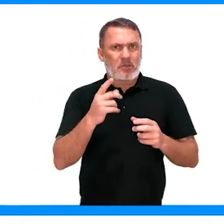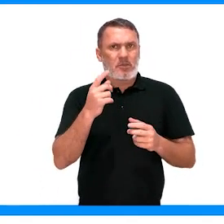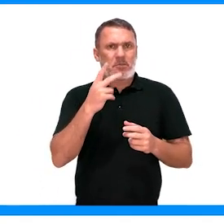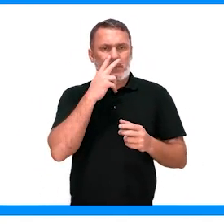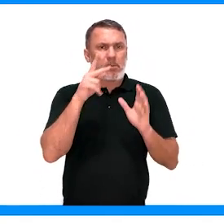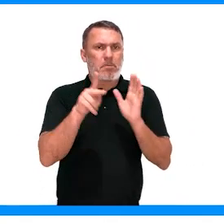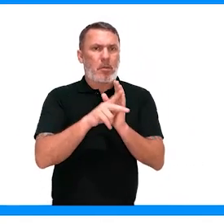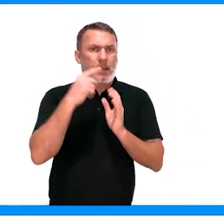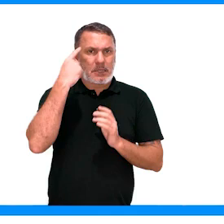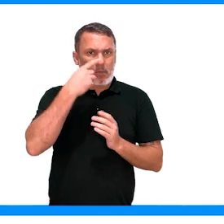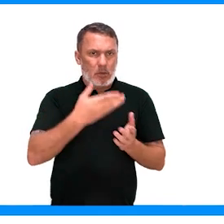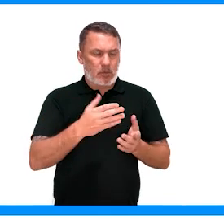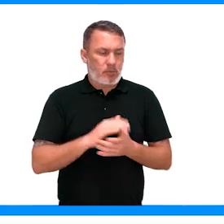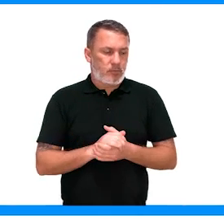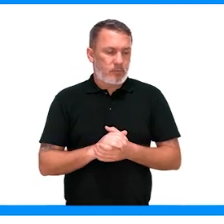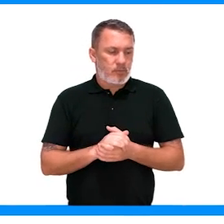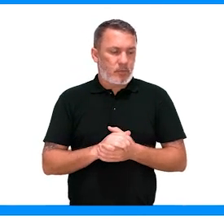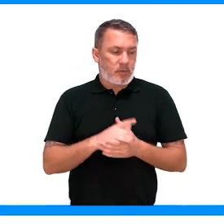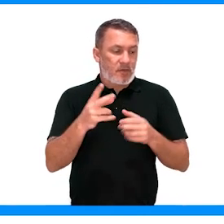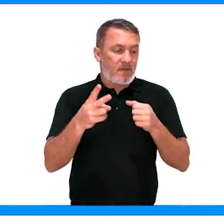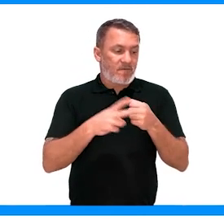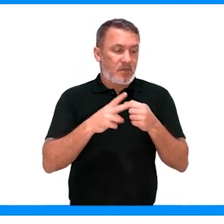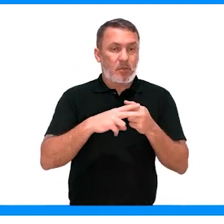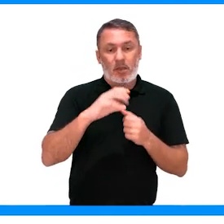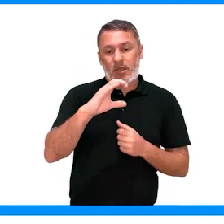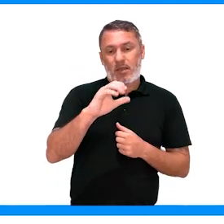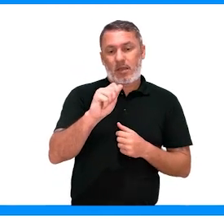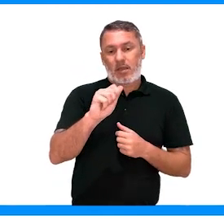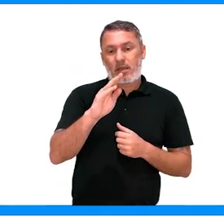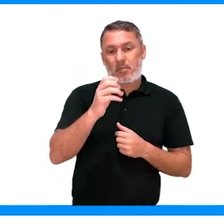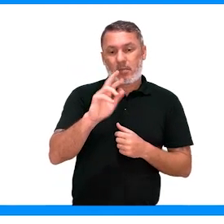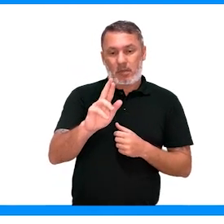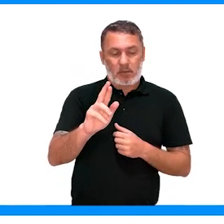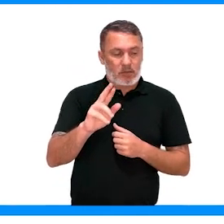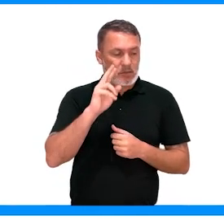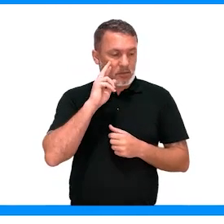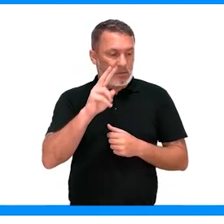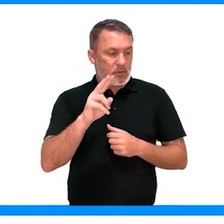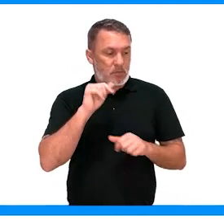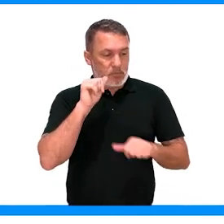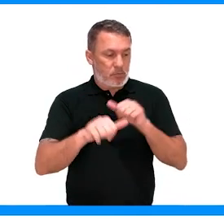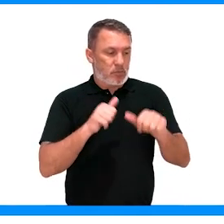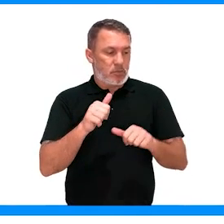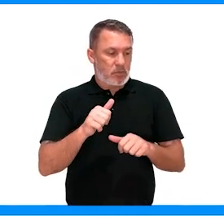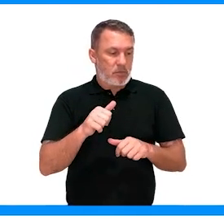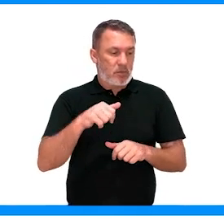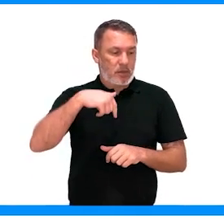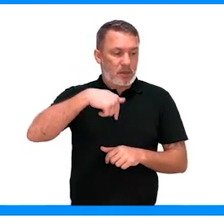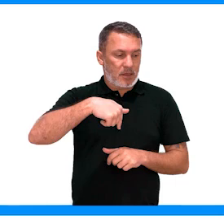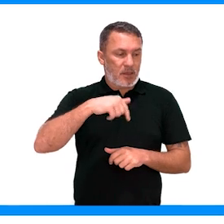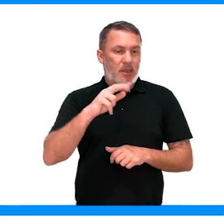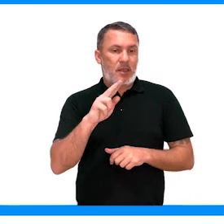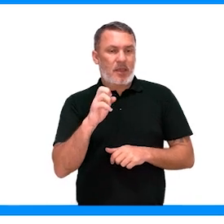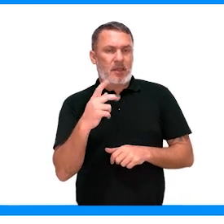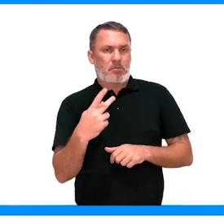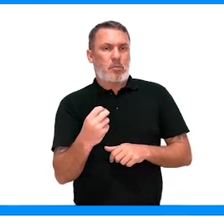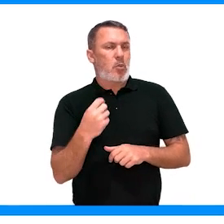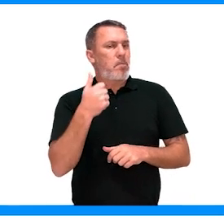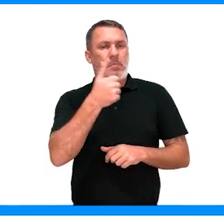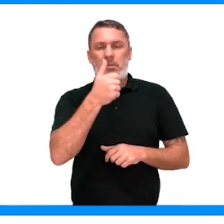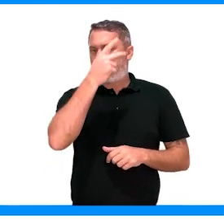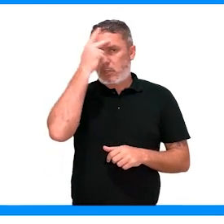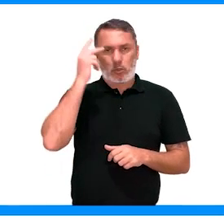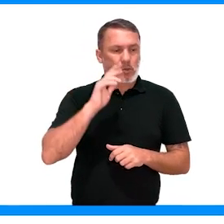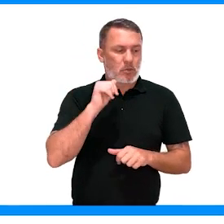são bem peculiares. O verbo caber, que é yo quepo, na primeira pessoa só que vai sofrer